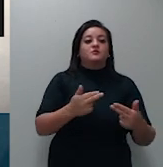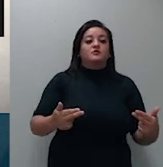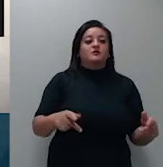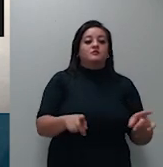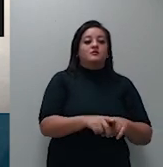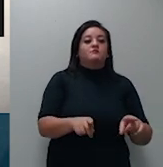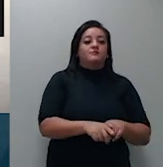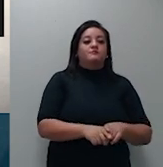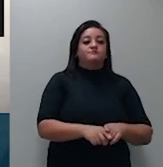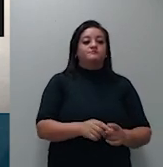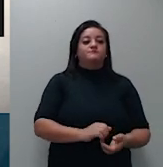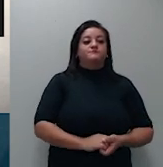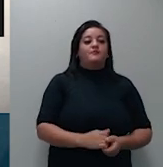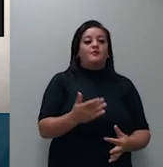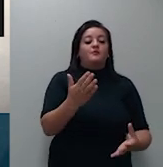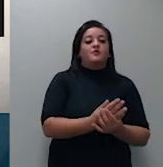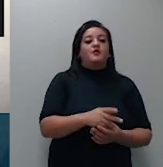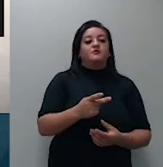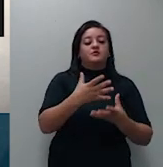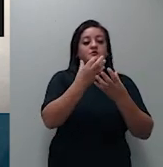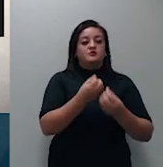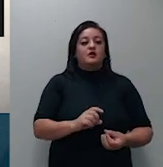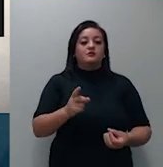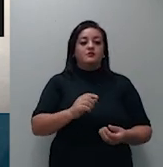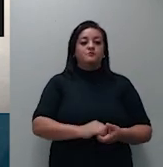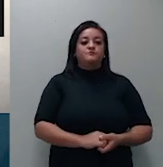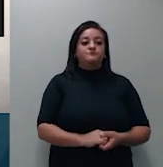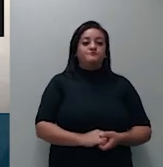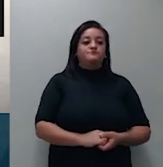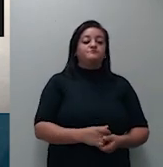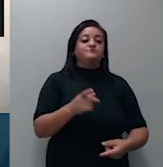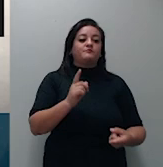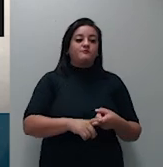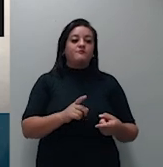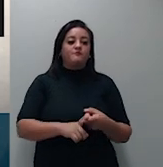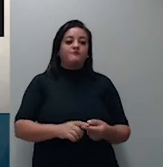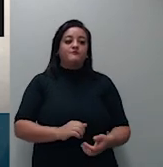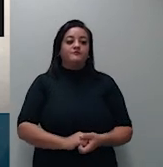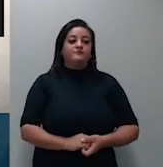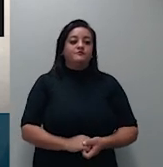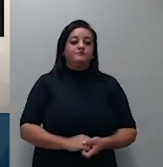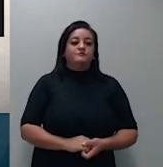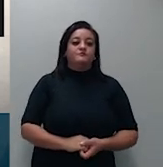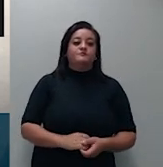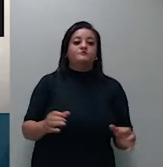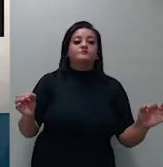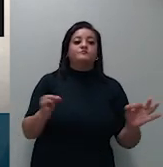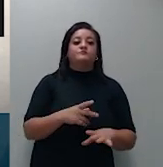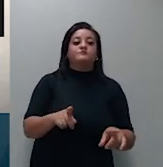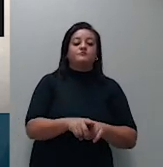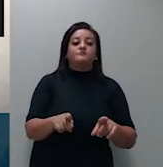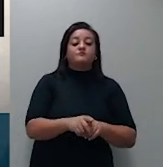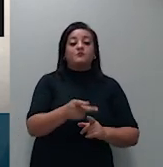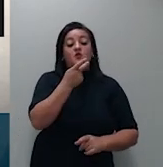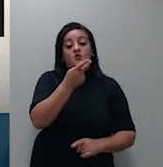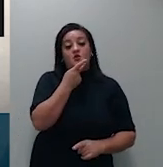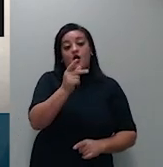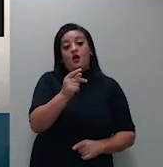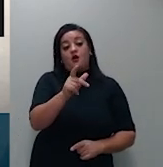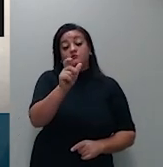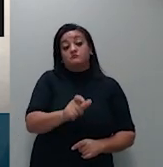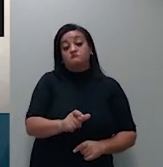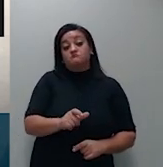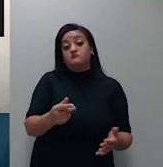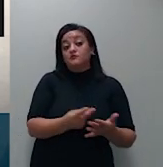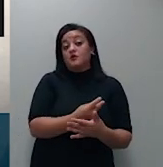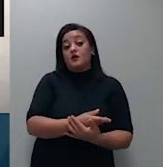materiais e processuais e sua não habilitação por que acabou por se afirmar